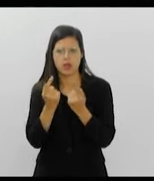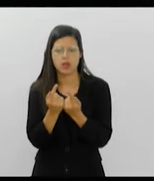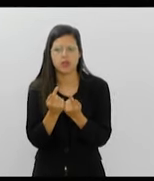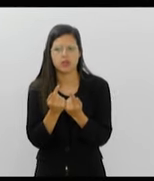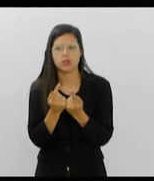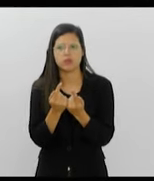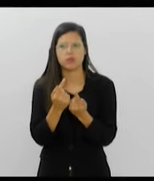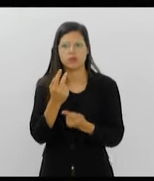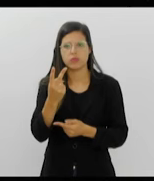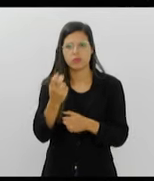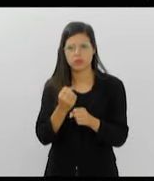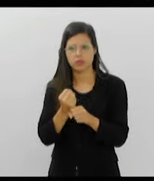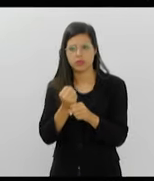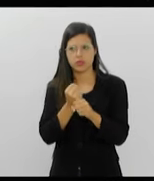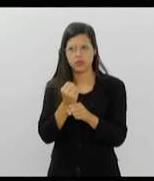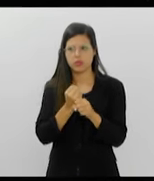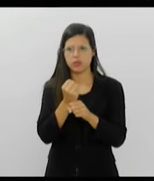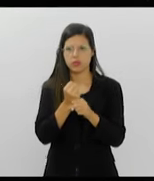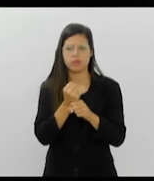atrás.